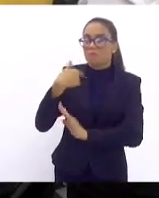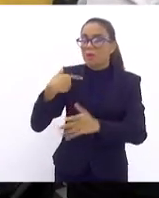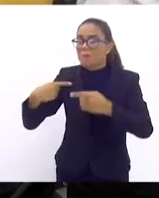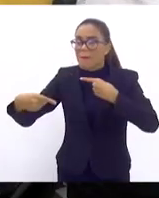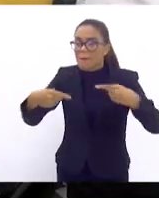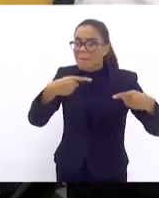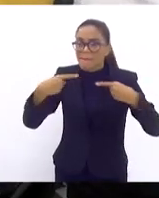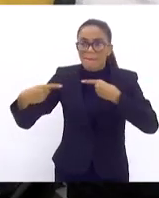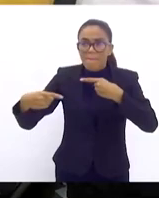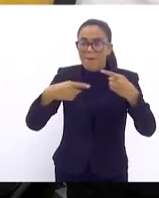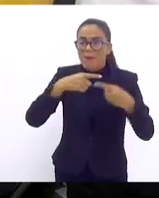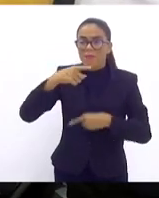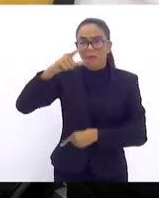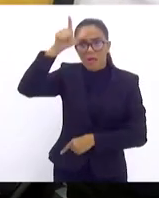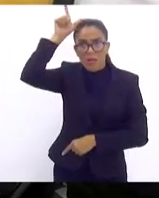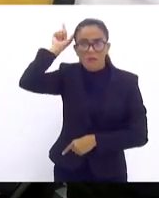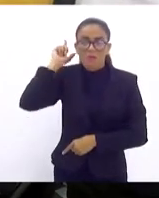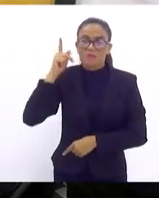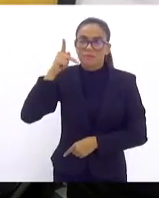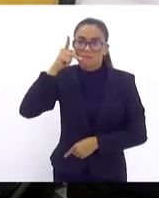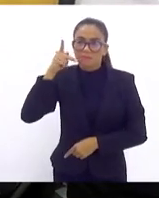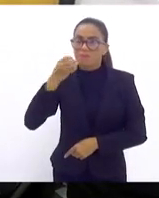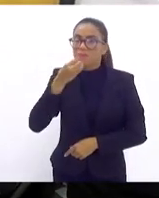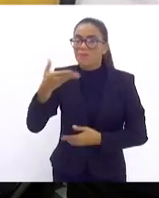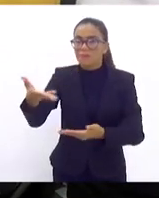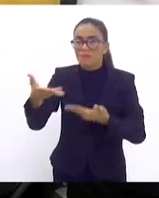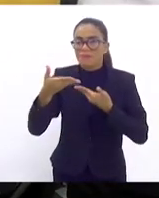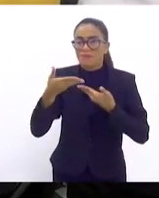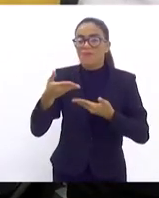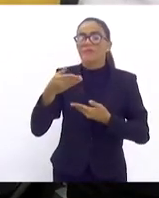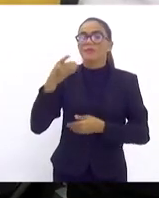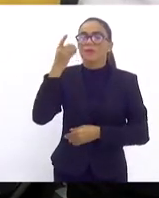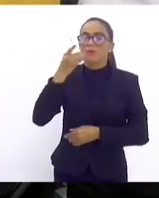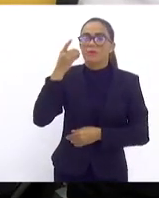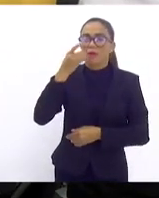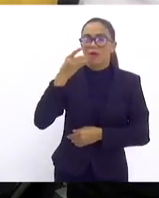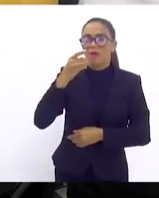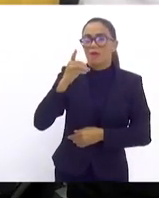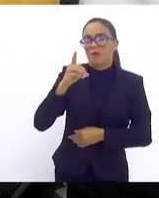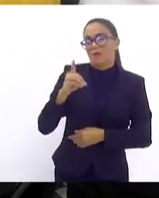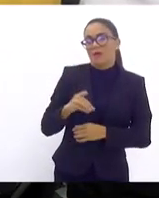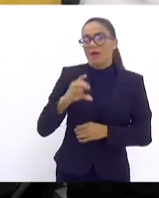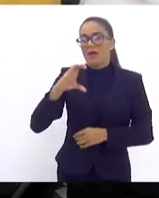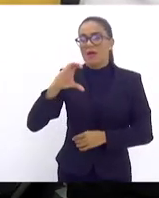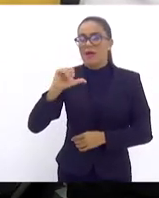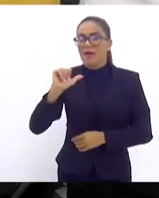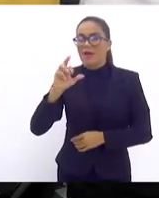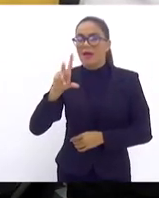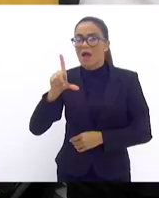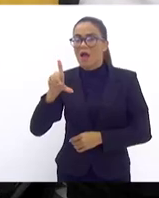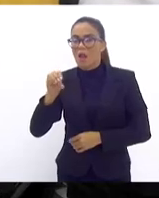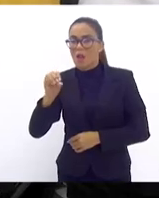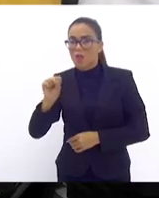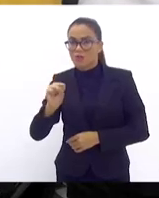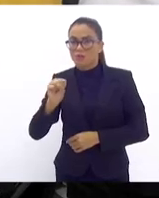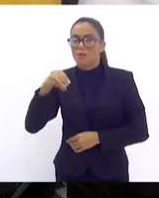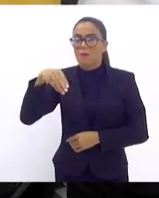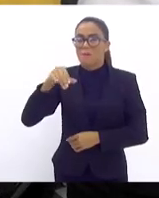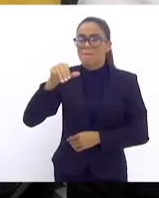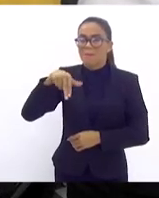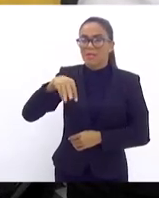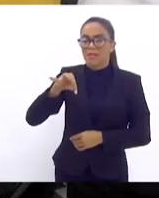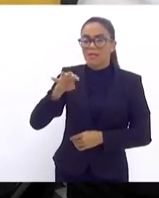discutir, deputado Luiz Paulo. Senhor presidente. Seja bem-vindo, deputado Carlos Mink. Sabe, Vossa Excelência, que eu pedi